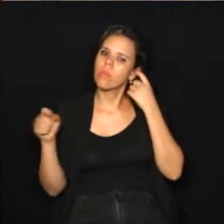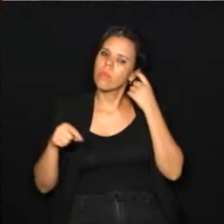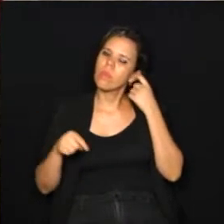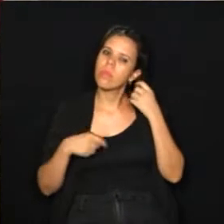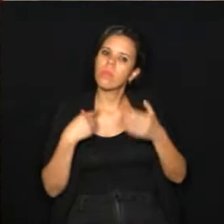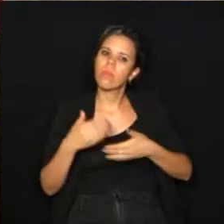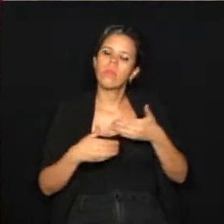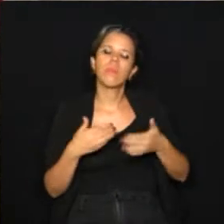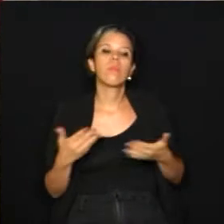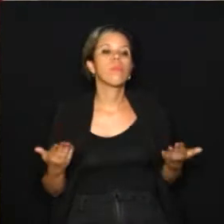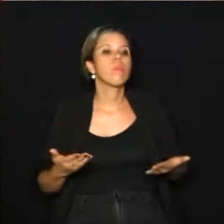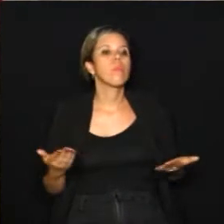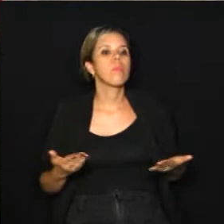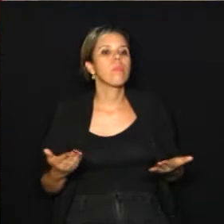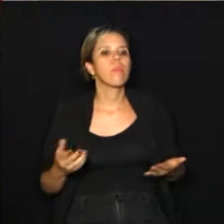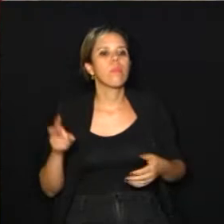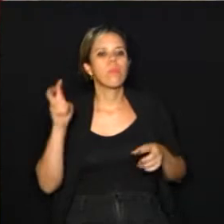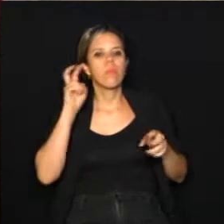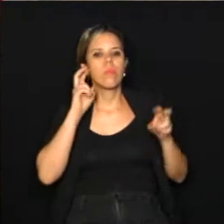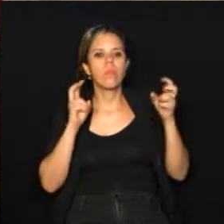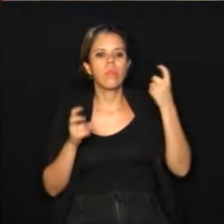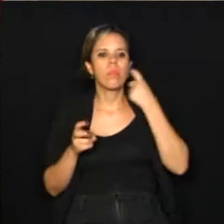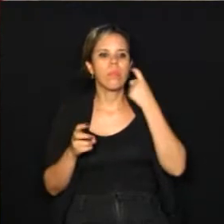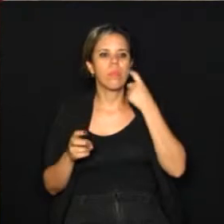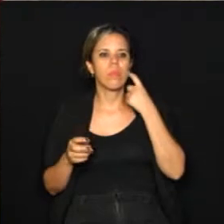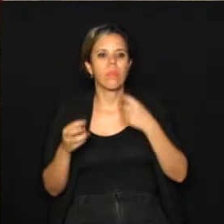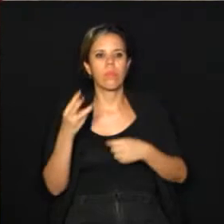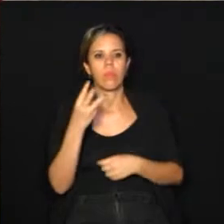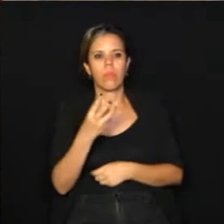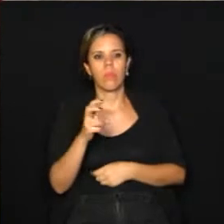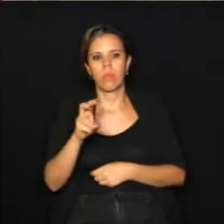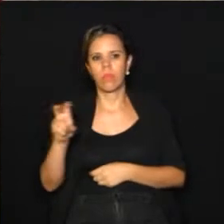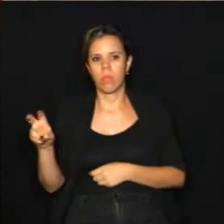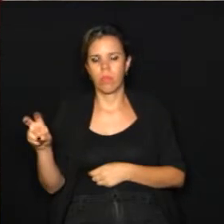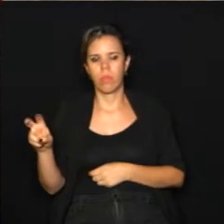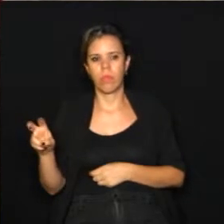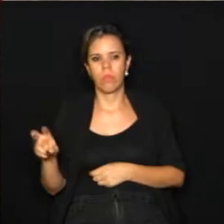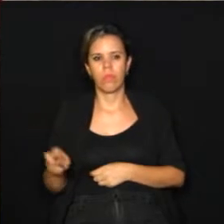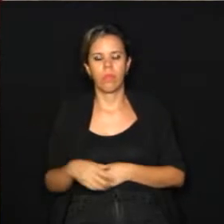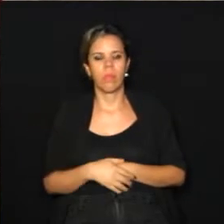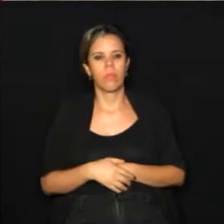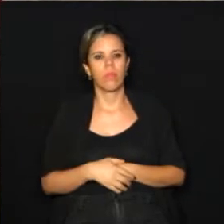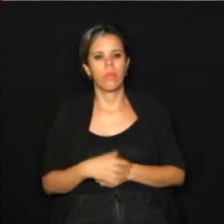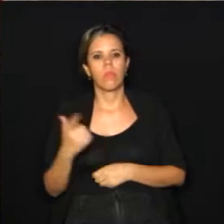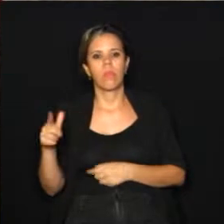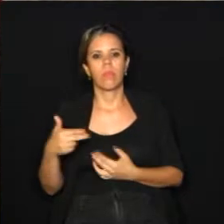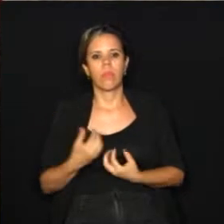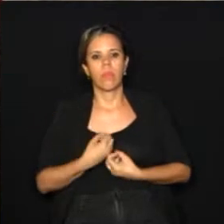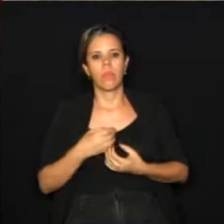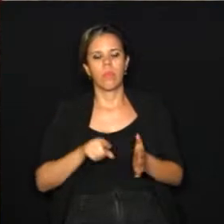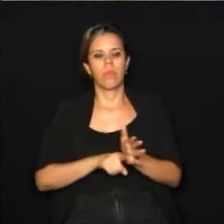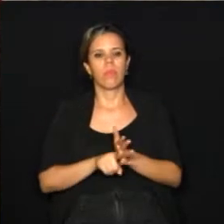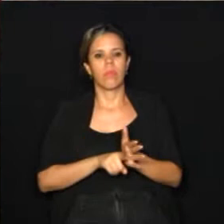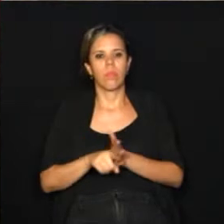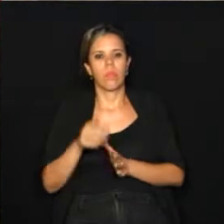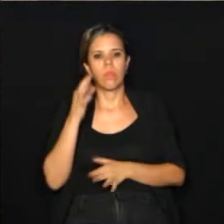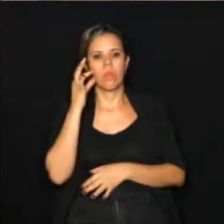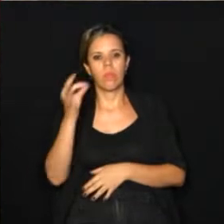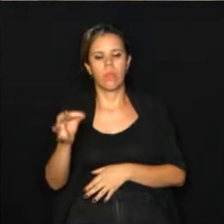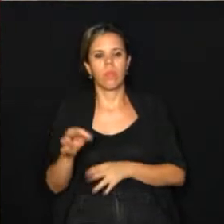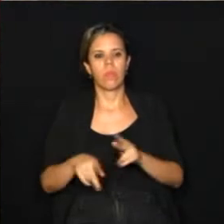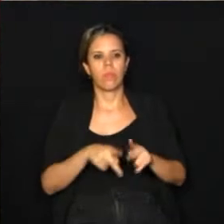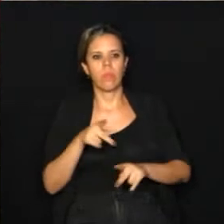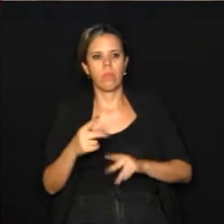diariamente. E agora, de quinta para sexta-feira, 355 casos. Outro dado que chama bastante atenção, pessoas